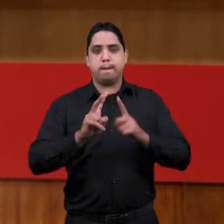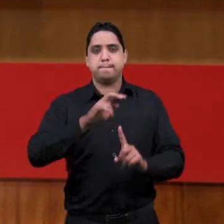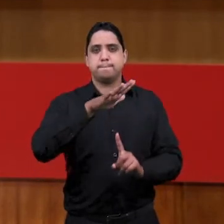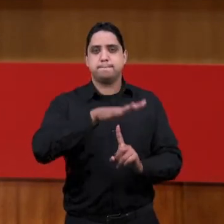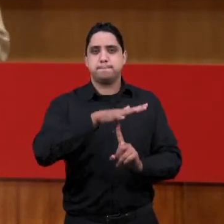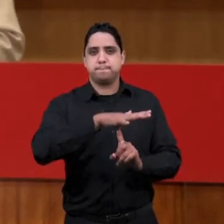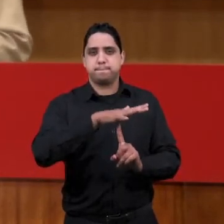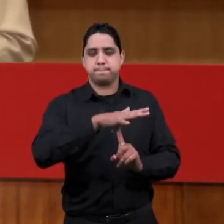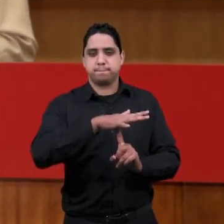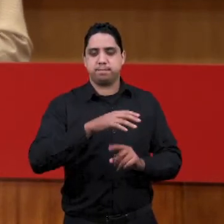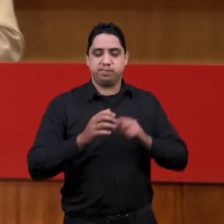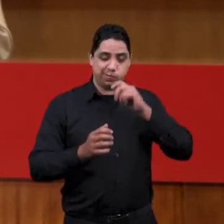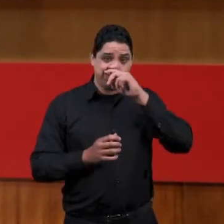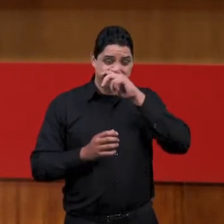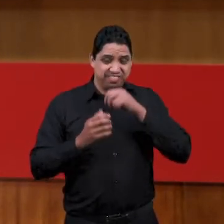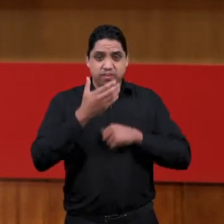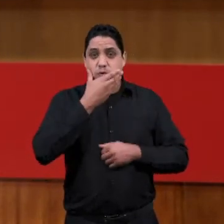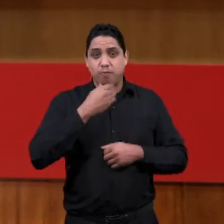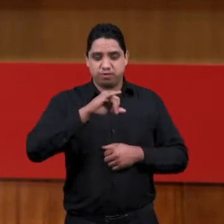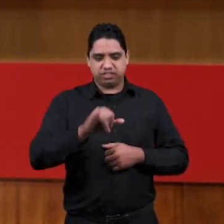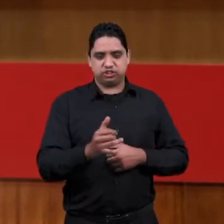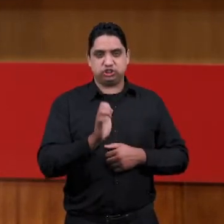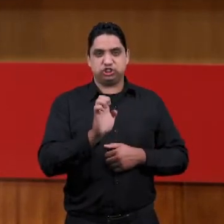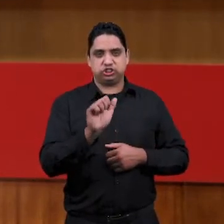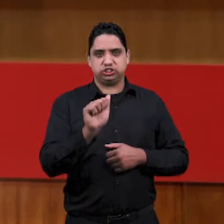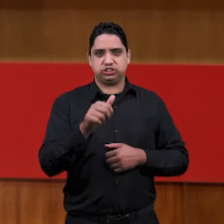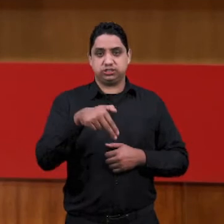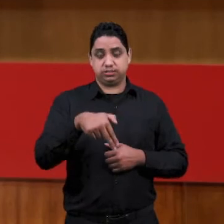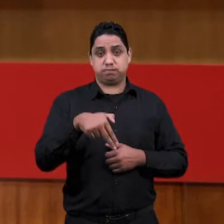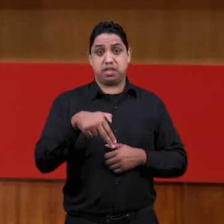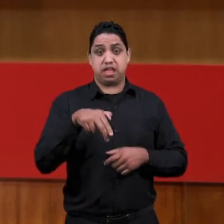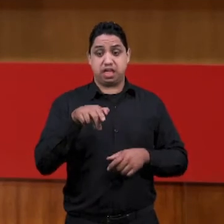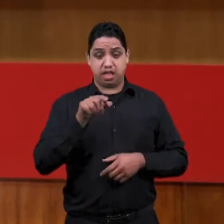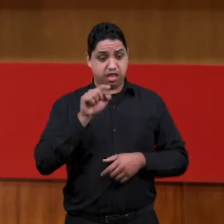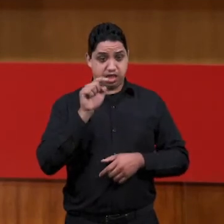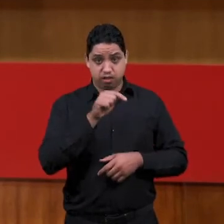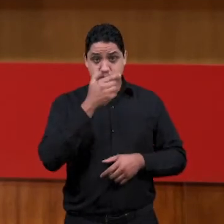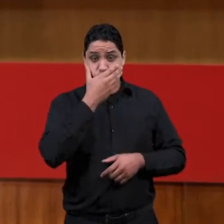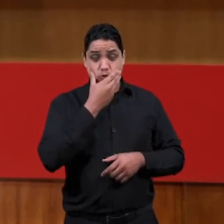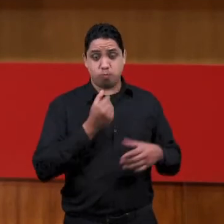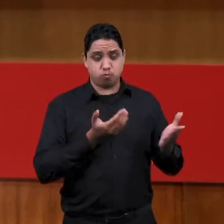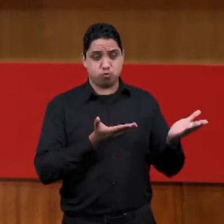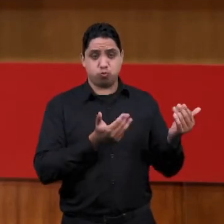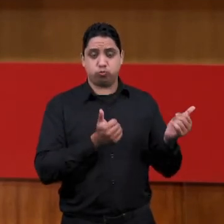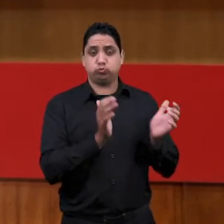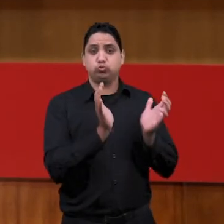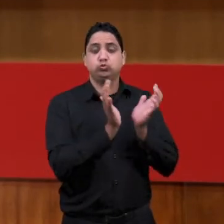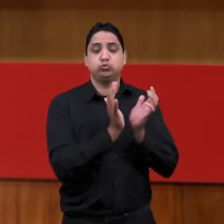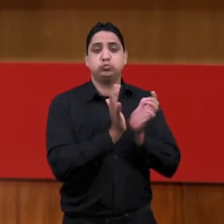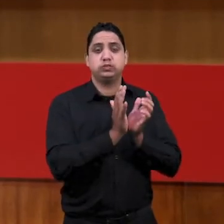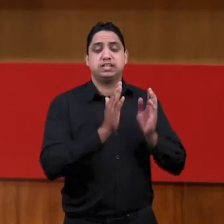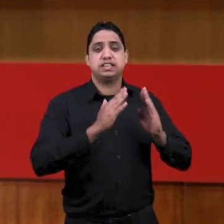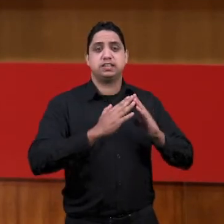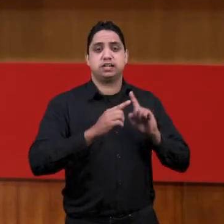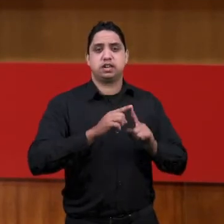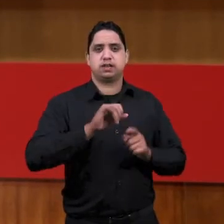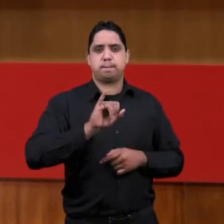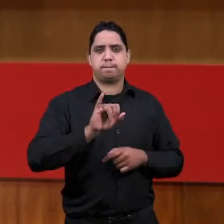Paraná, que é o jovem Jean dos Santos. O Jean, ele faz parte do grupo de jovens da igreja